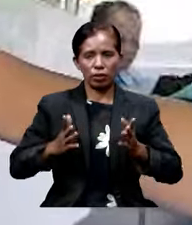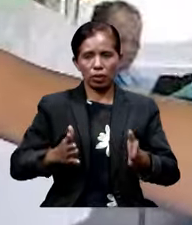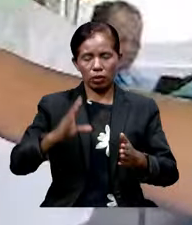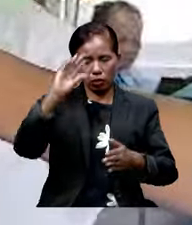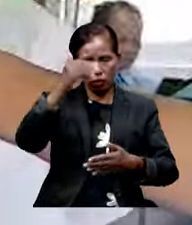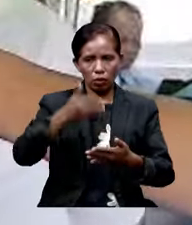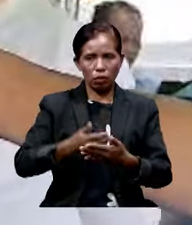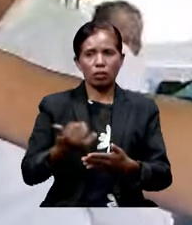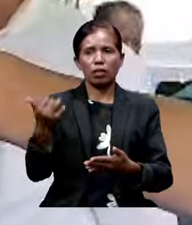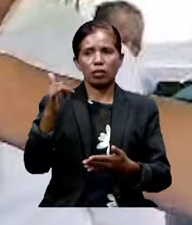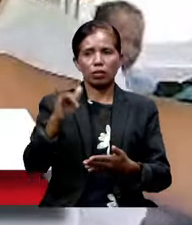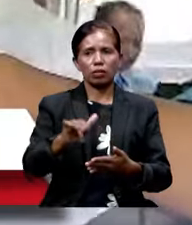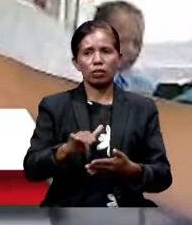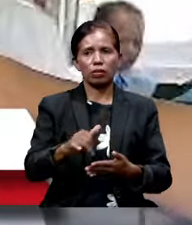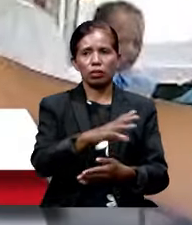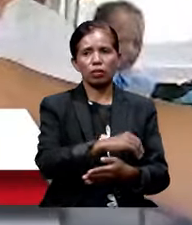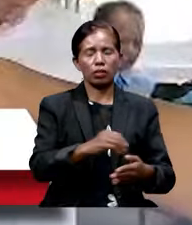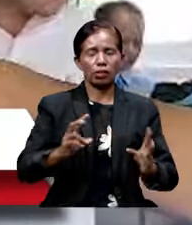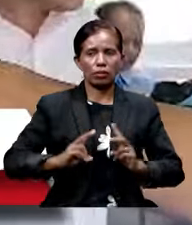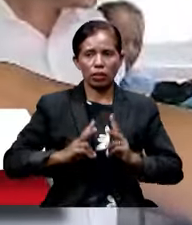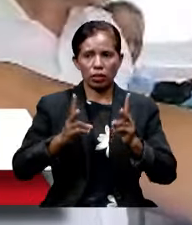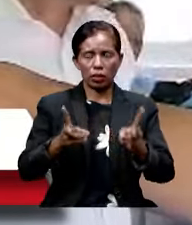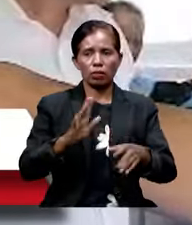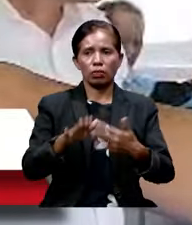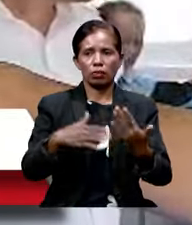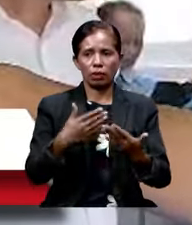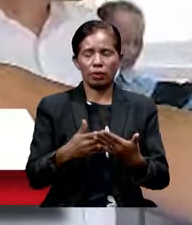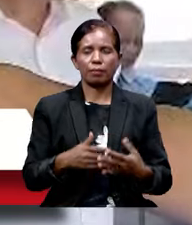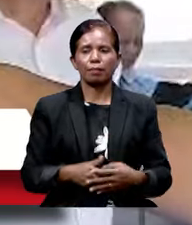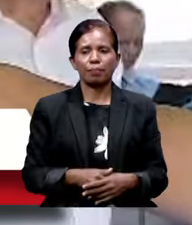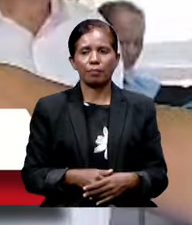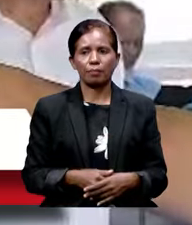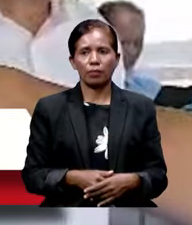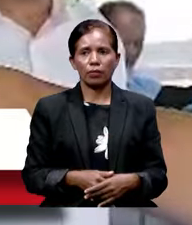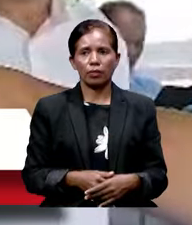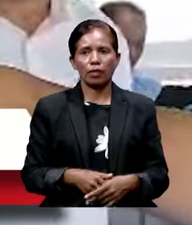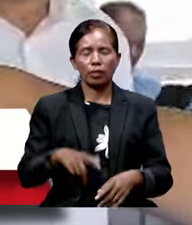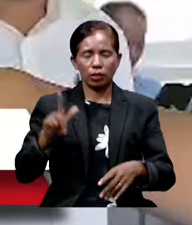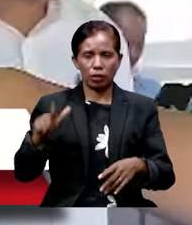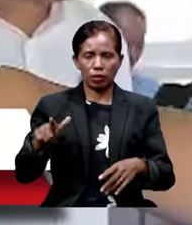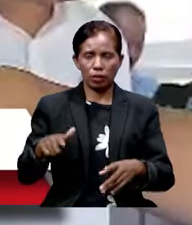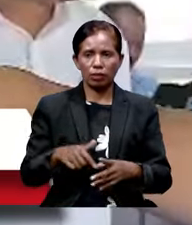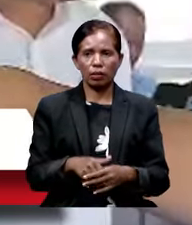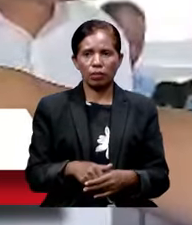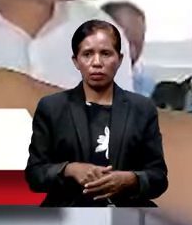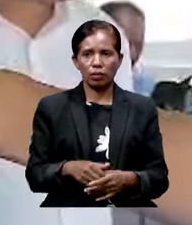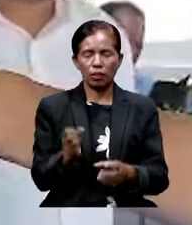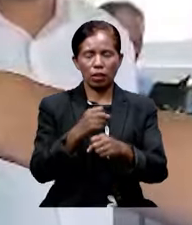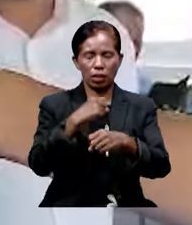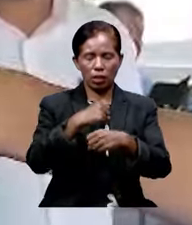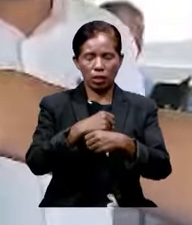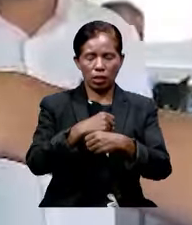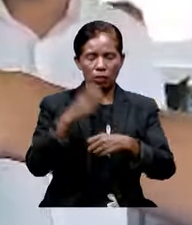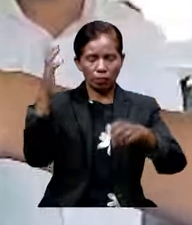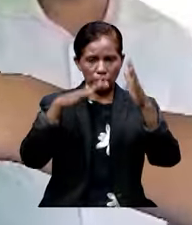nini abe sira veterano liliu veterano sira. Veterano sira ne ma korsida alutu alusai. Ma